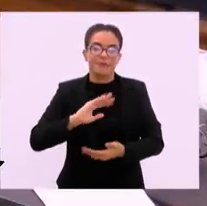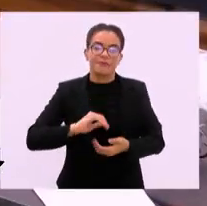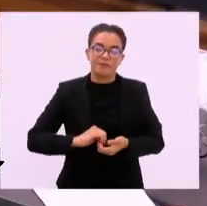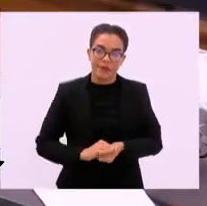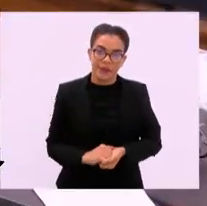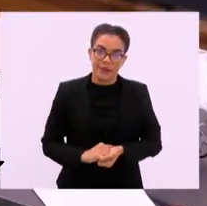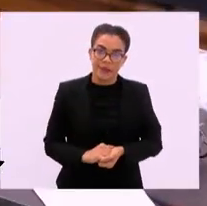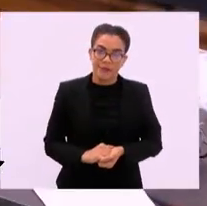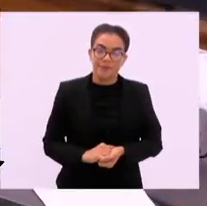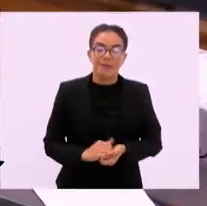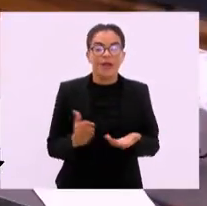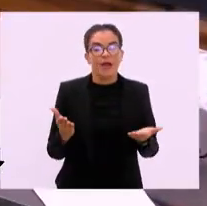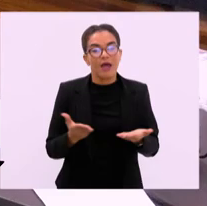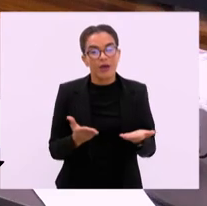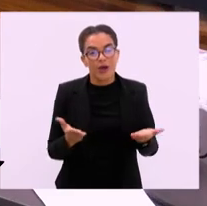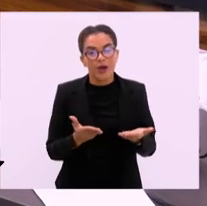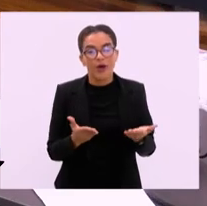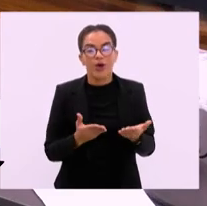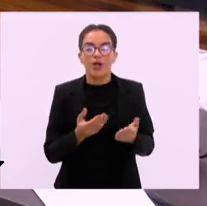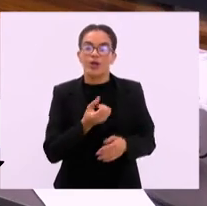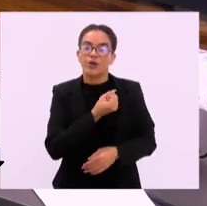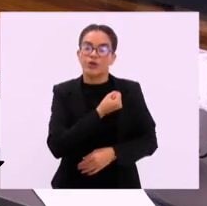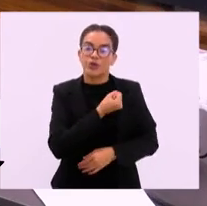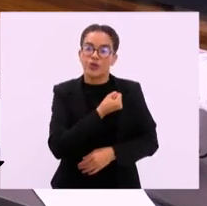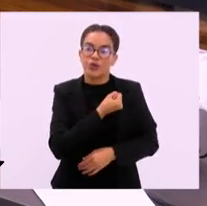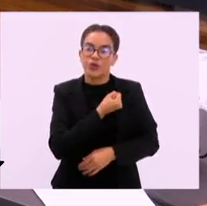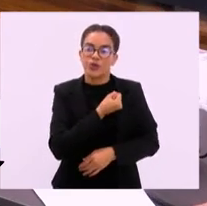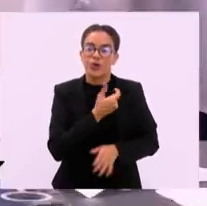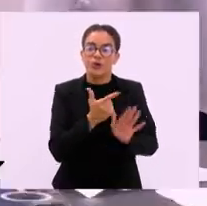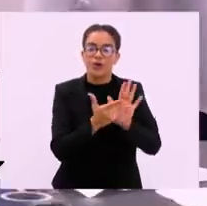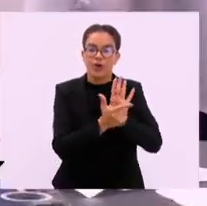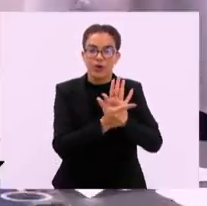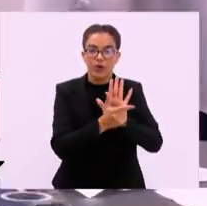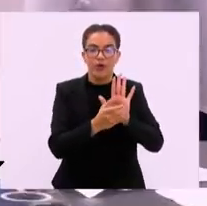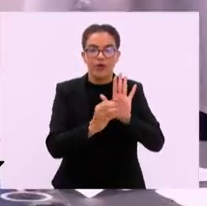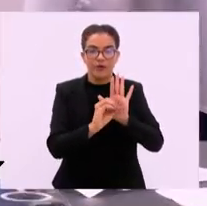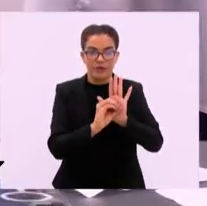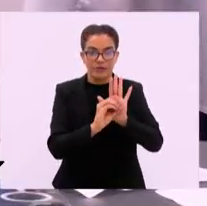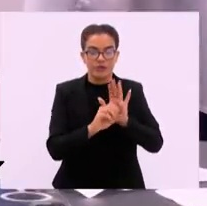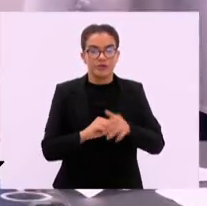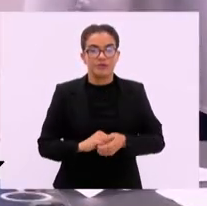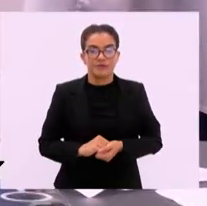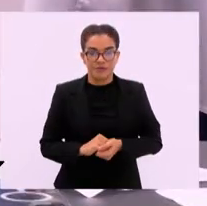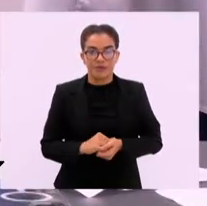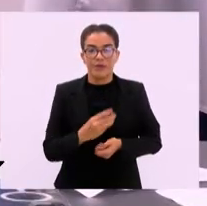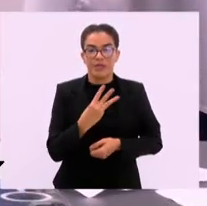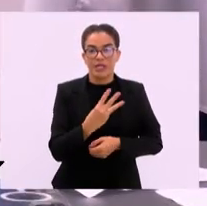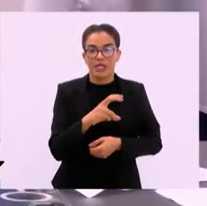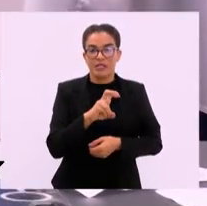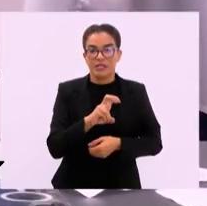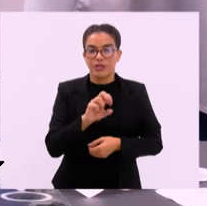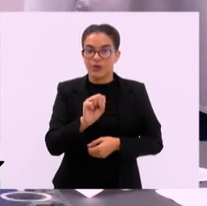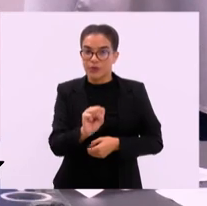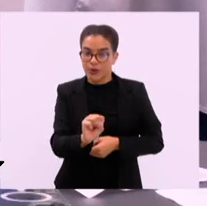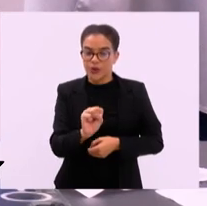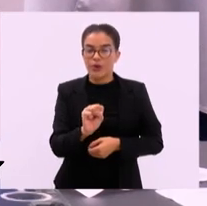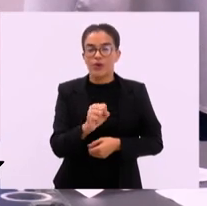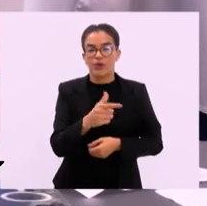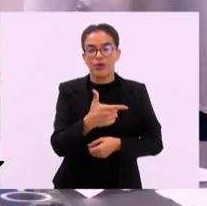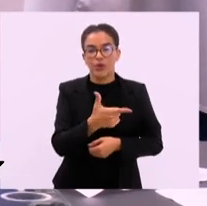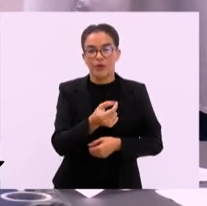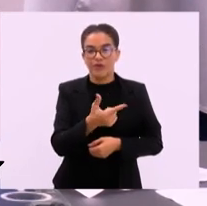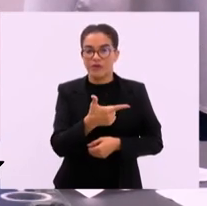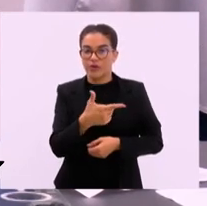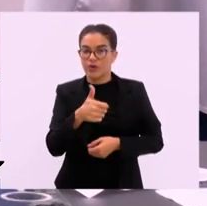aprovado. Passo ao item 20 da pauta. 358, PL 358 de 21,